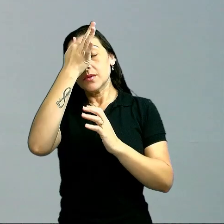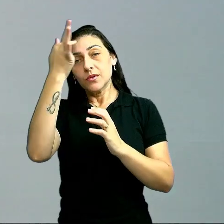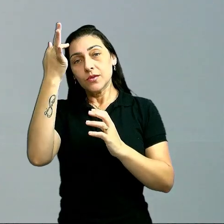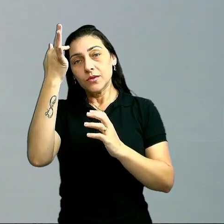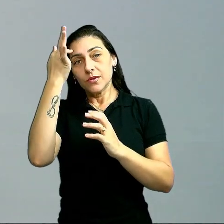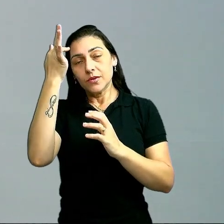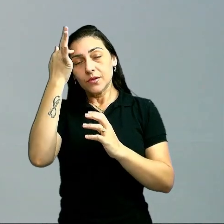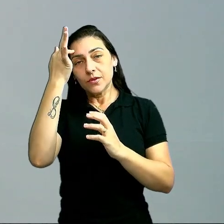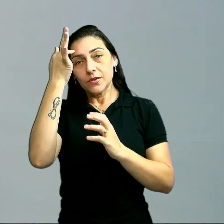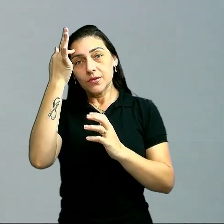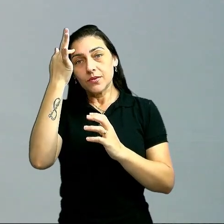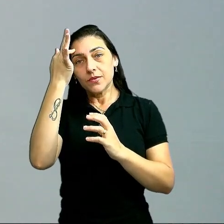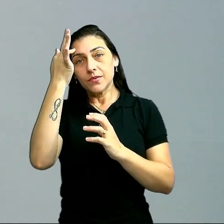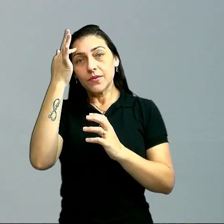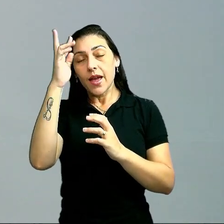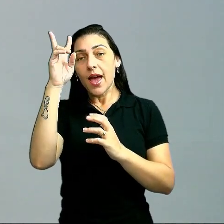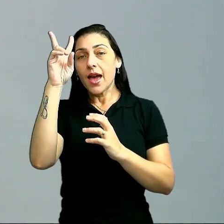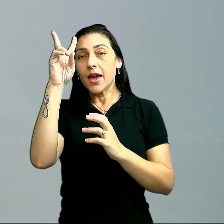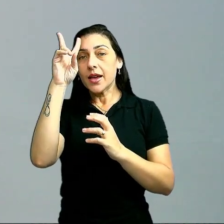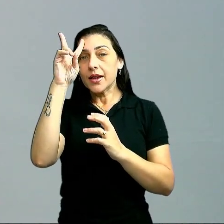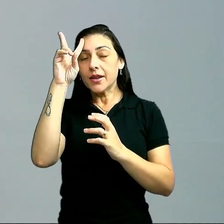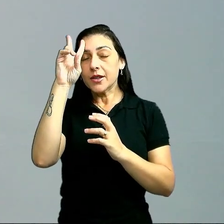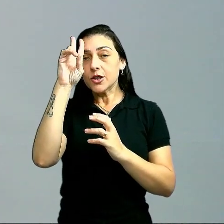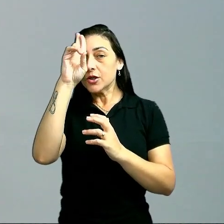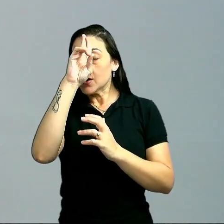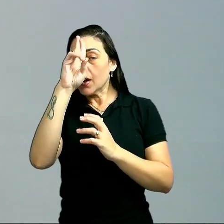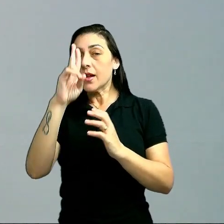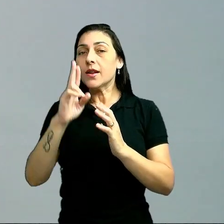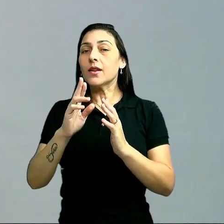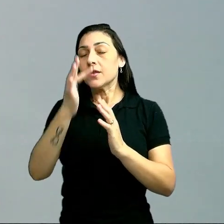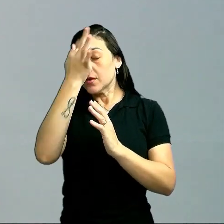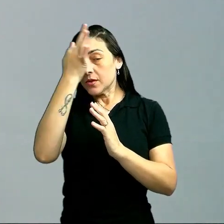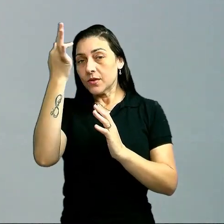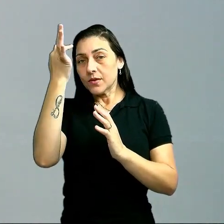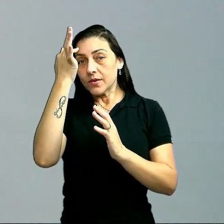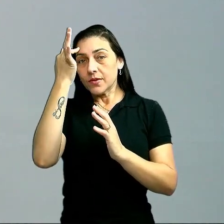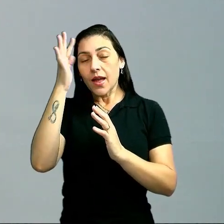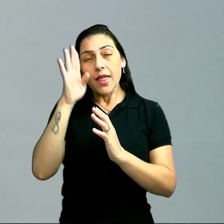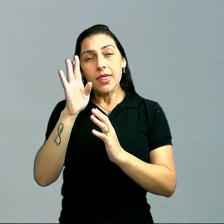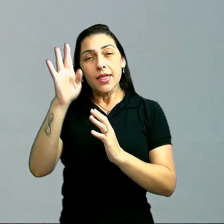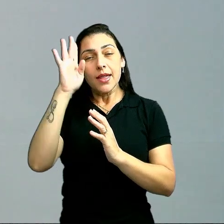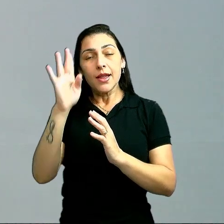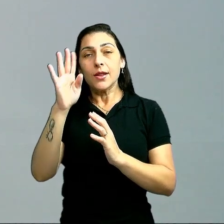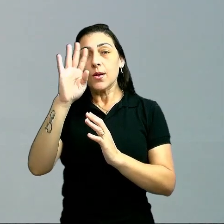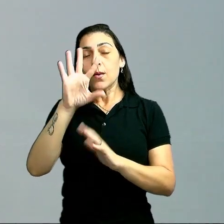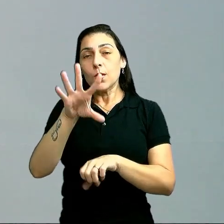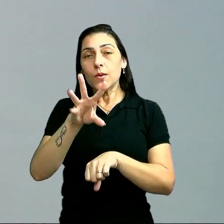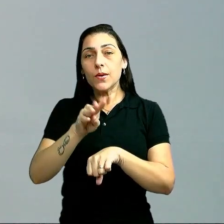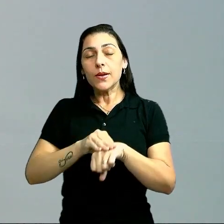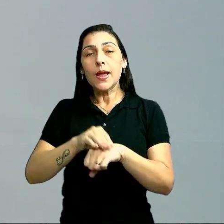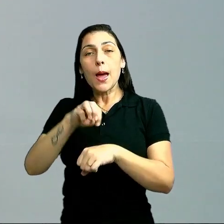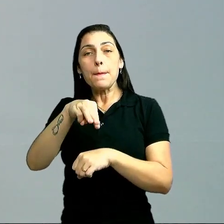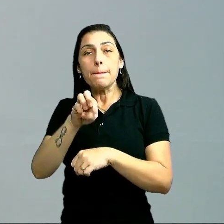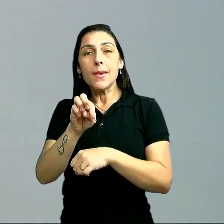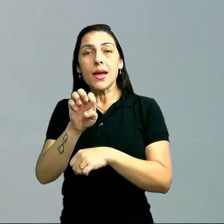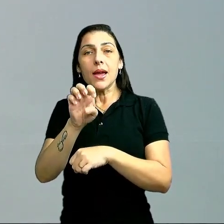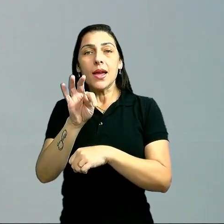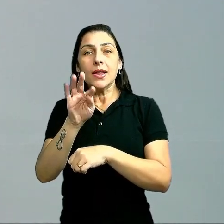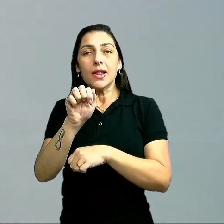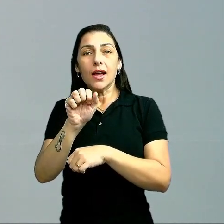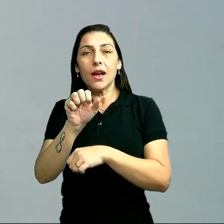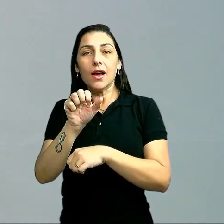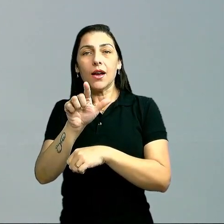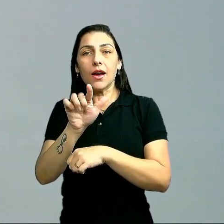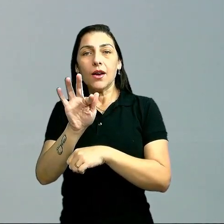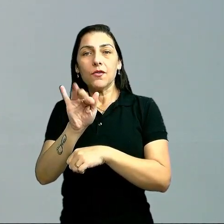da filosofia, a história da filosofia, a teoria do conhecimento, a metafísica, a